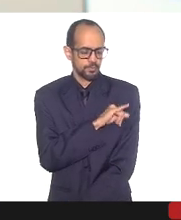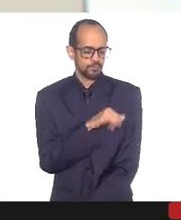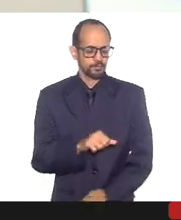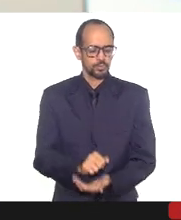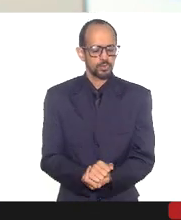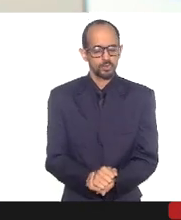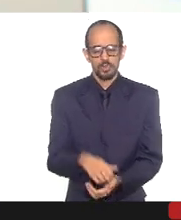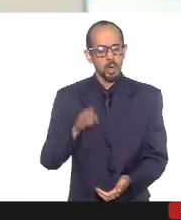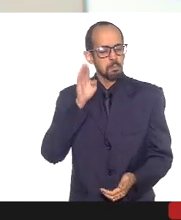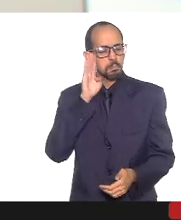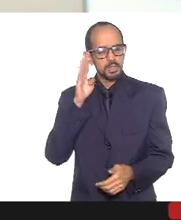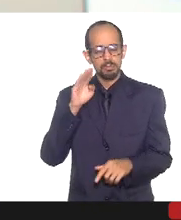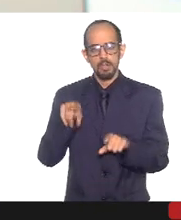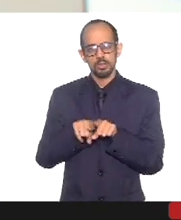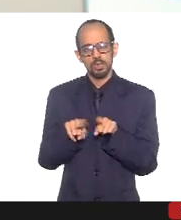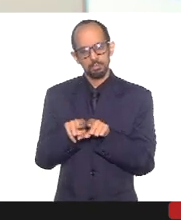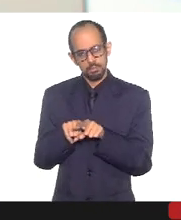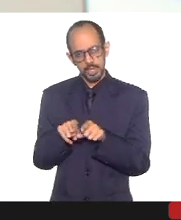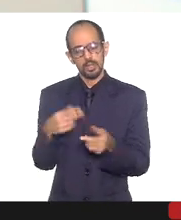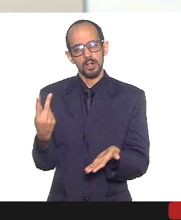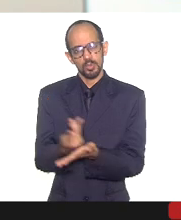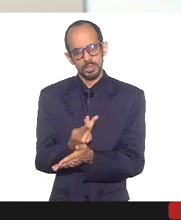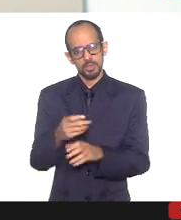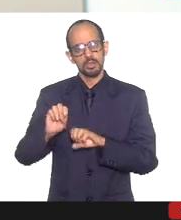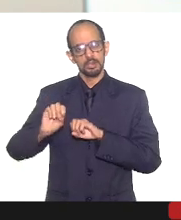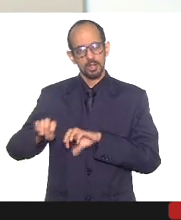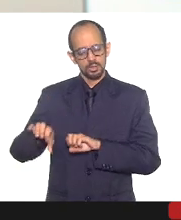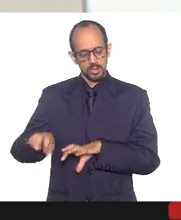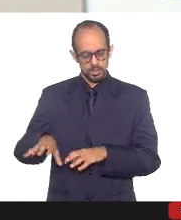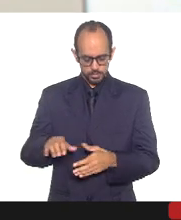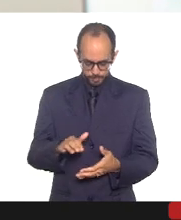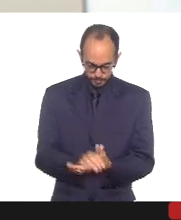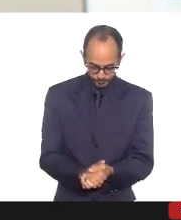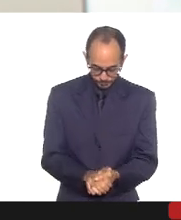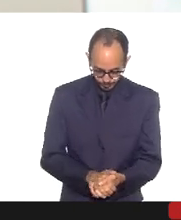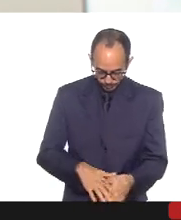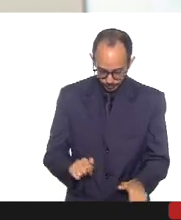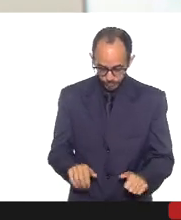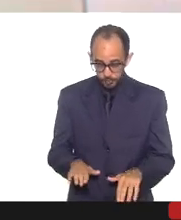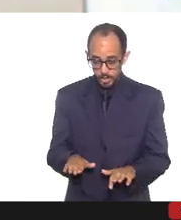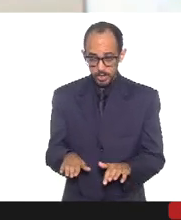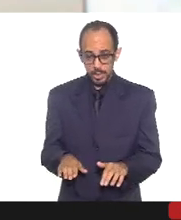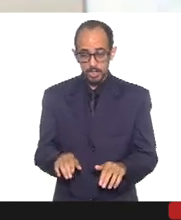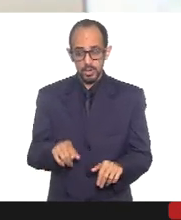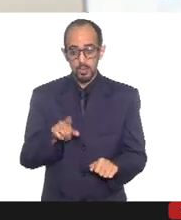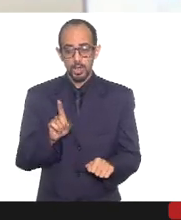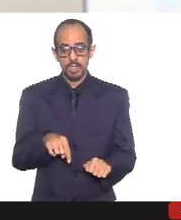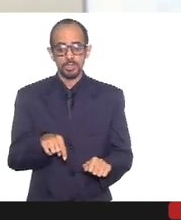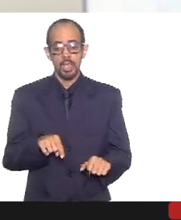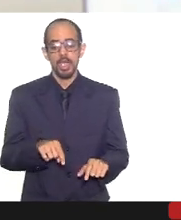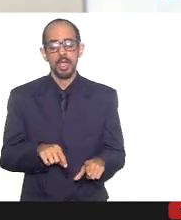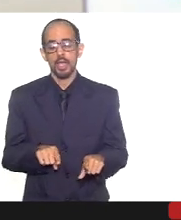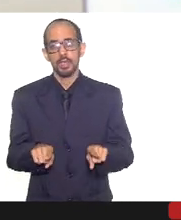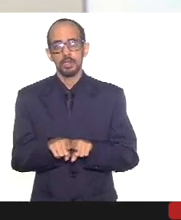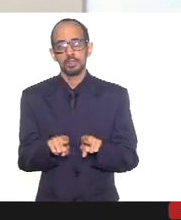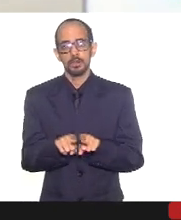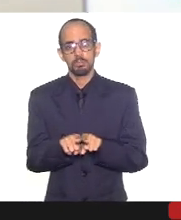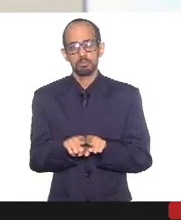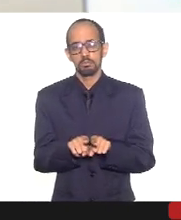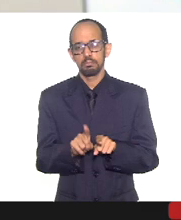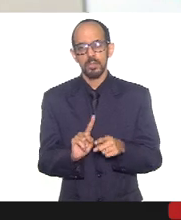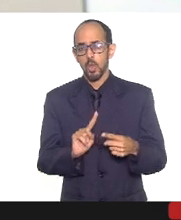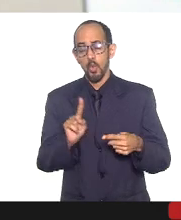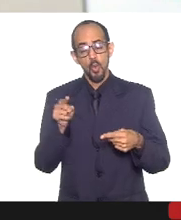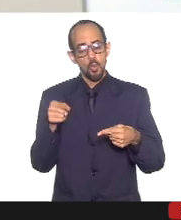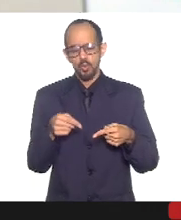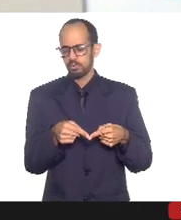e na educação isso também tem se refletido. Então, de alguma forma, essa é o ponto central da nossa